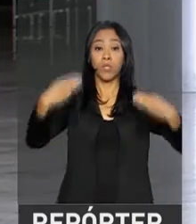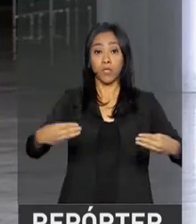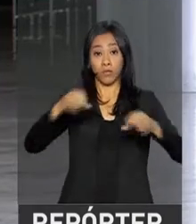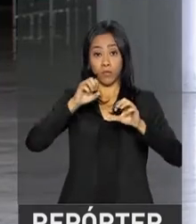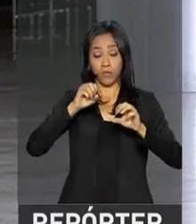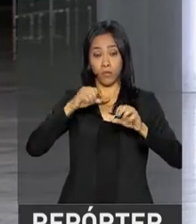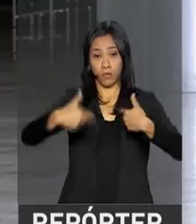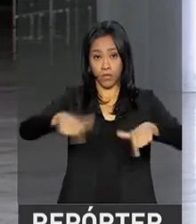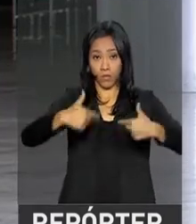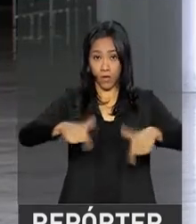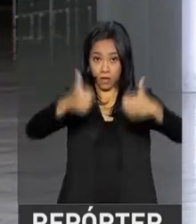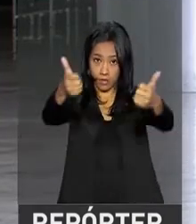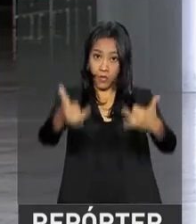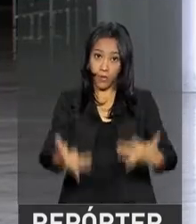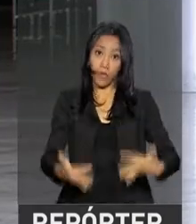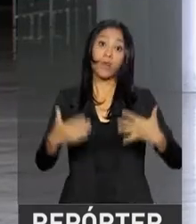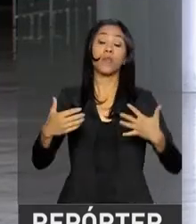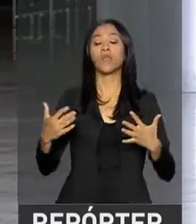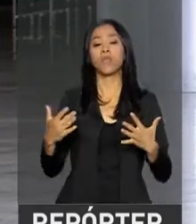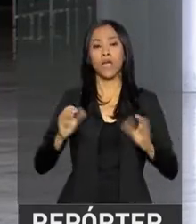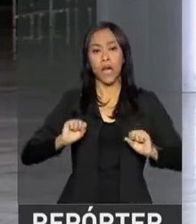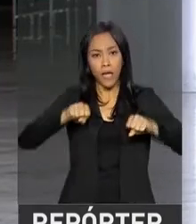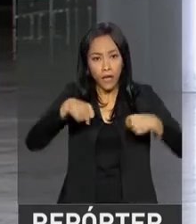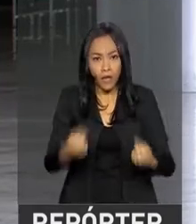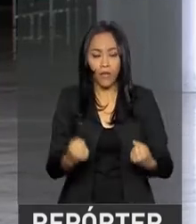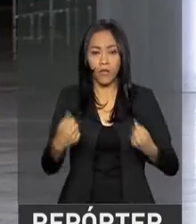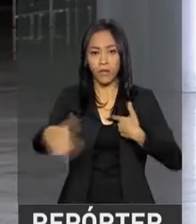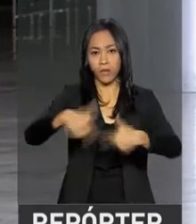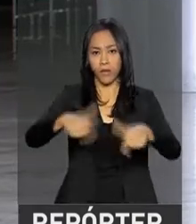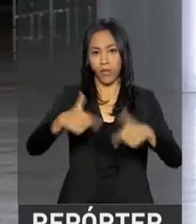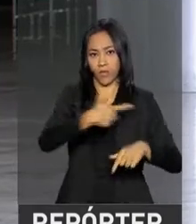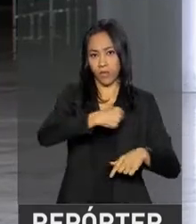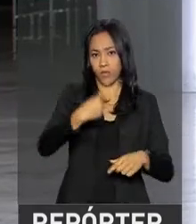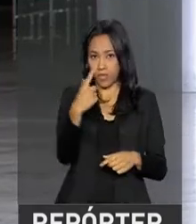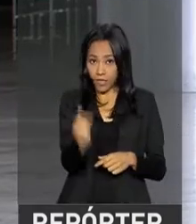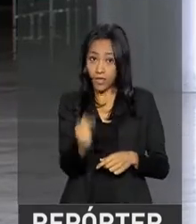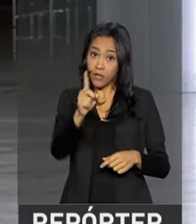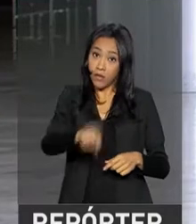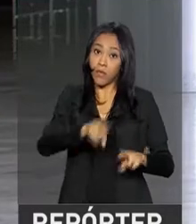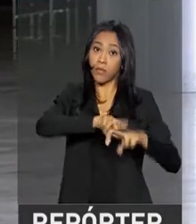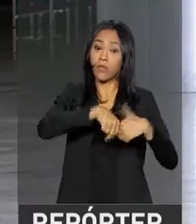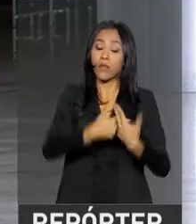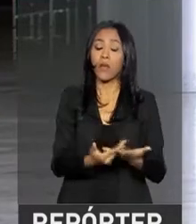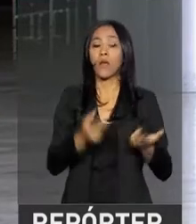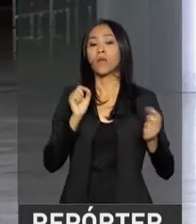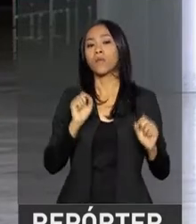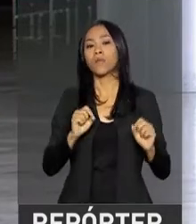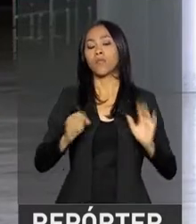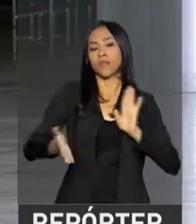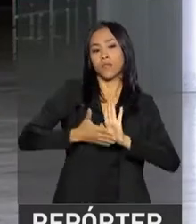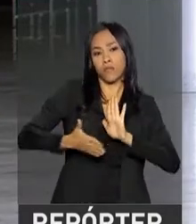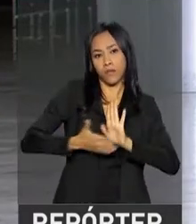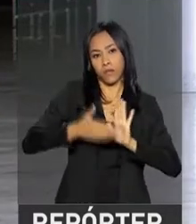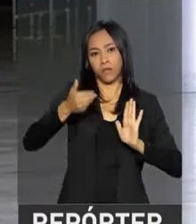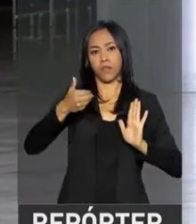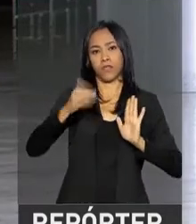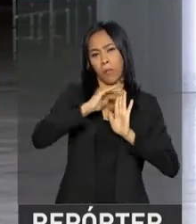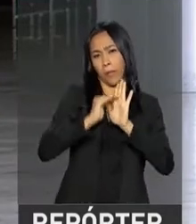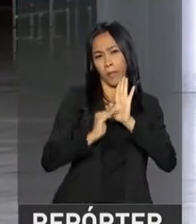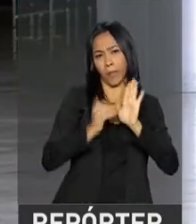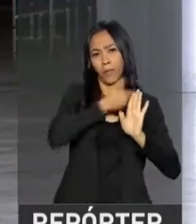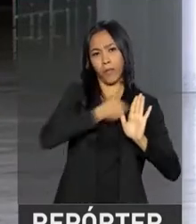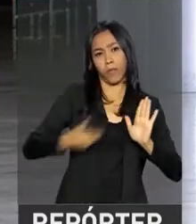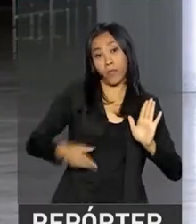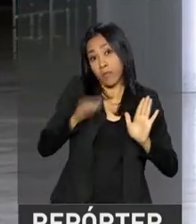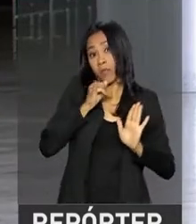recuperação do emprego em 2017 reflete o impacto positivo das medidas do governo como por exemplo